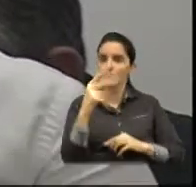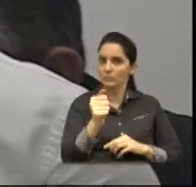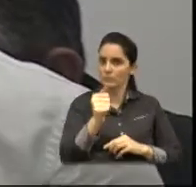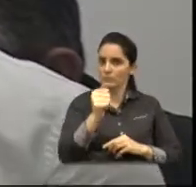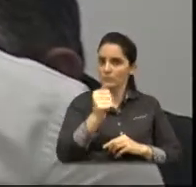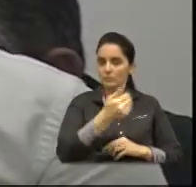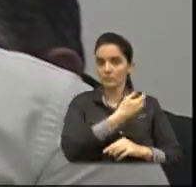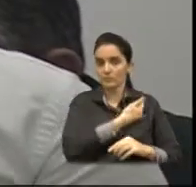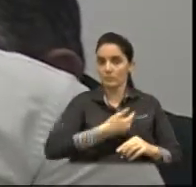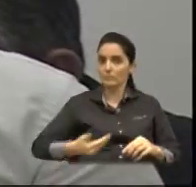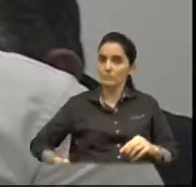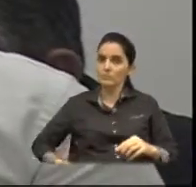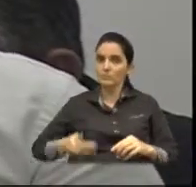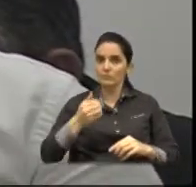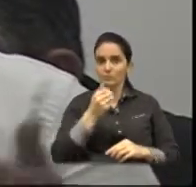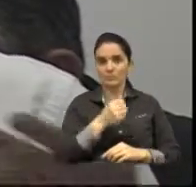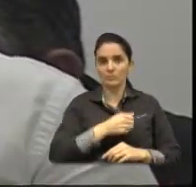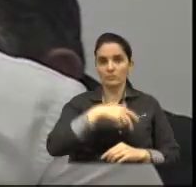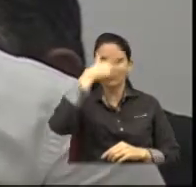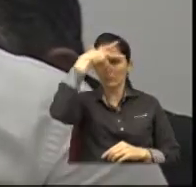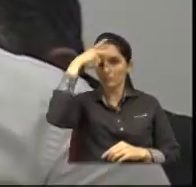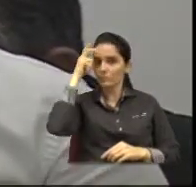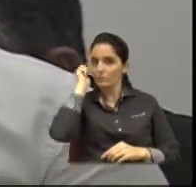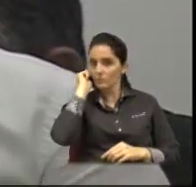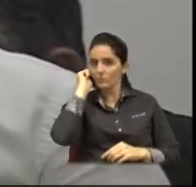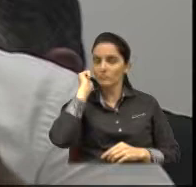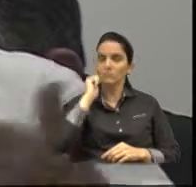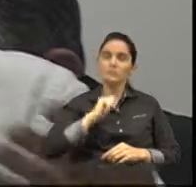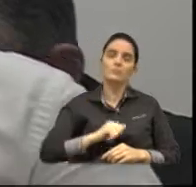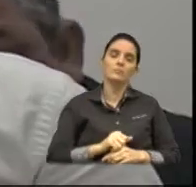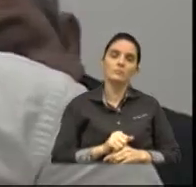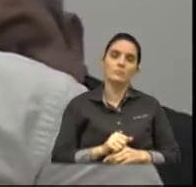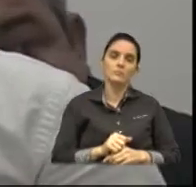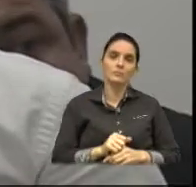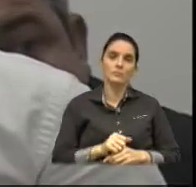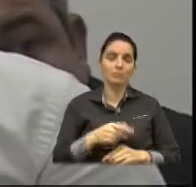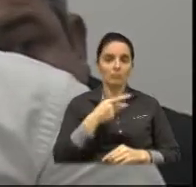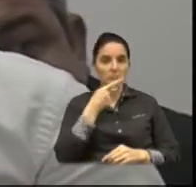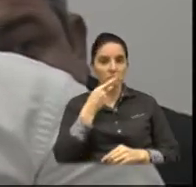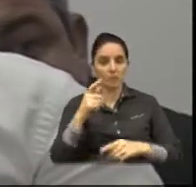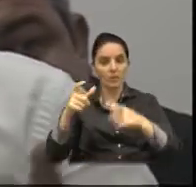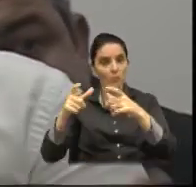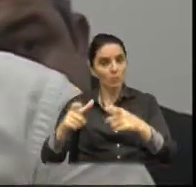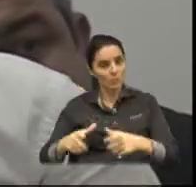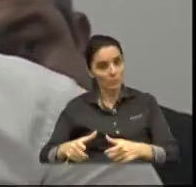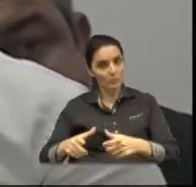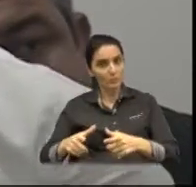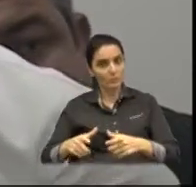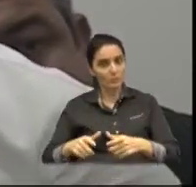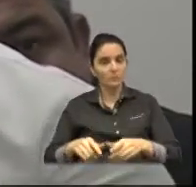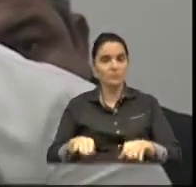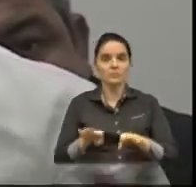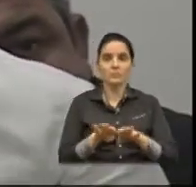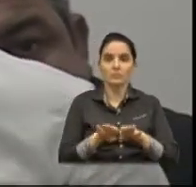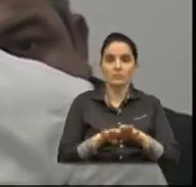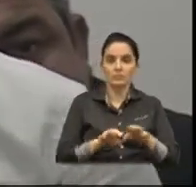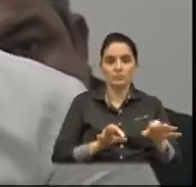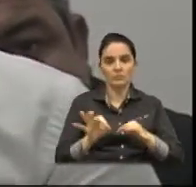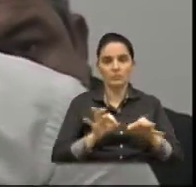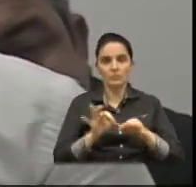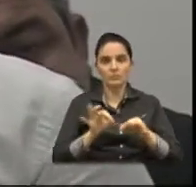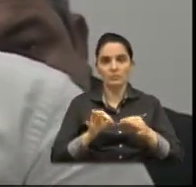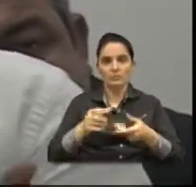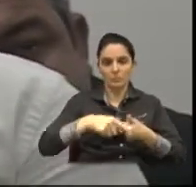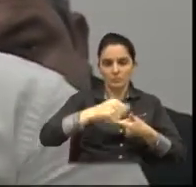a prefeitura ela vai designar um local e até mesmo confeccionar panfletos, enfim, fazer